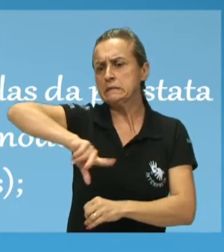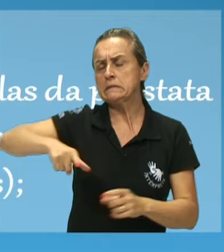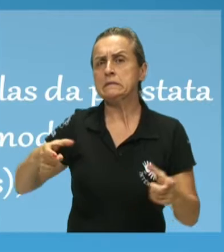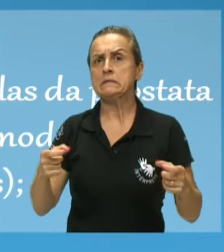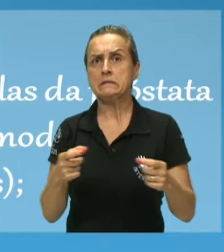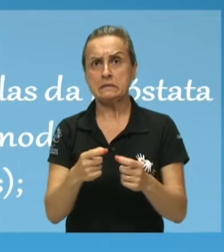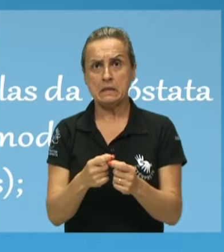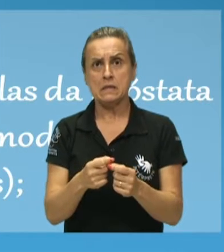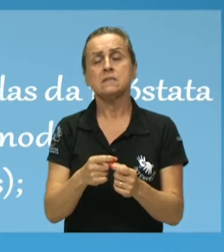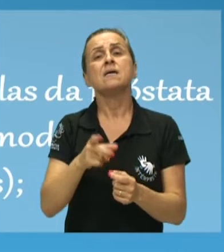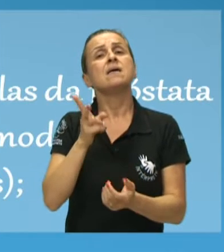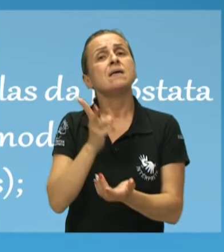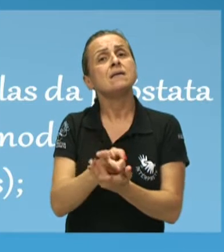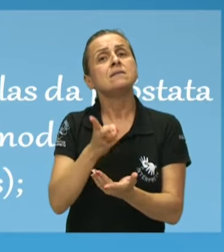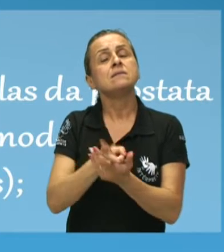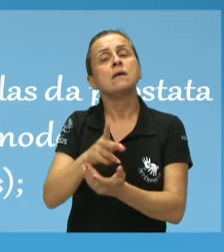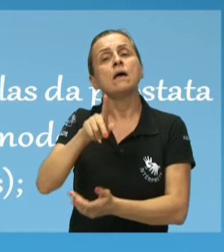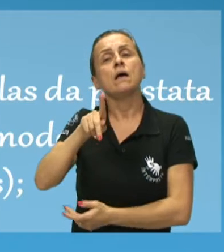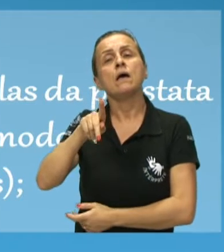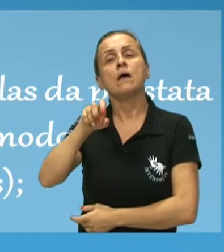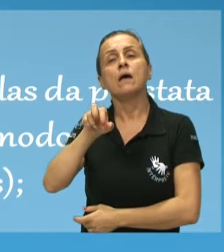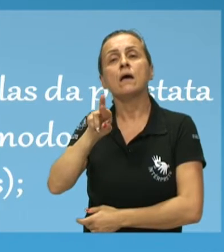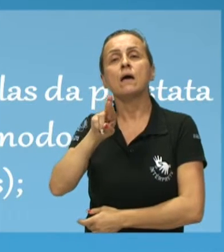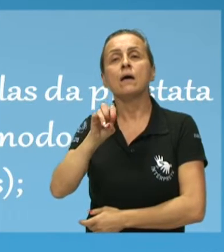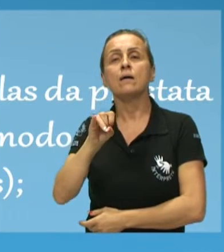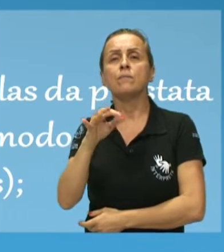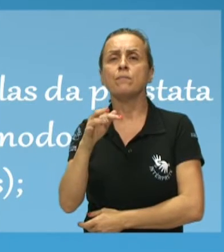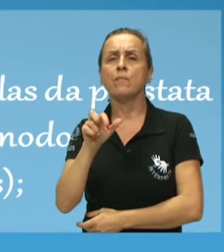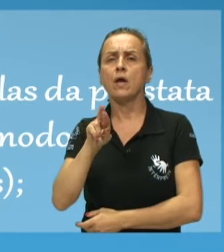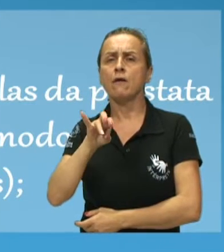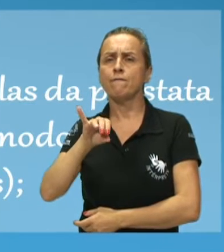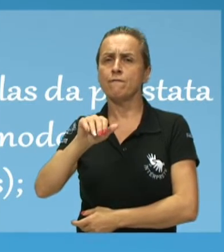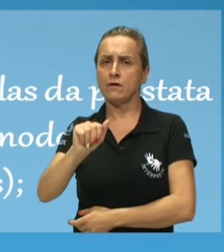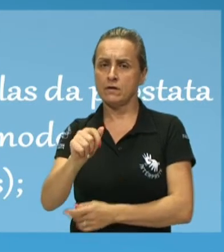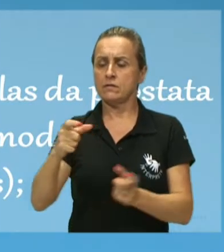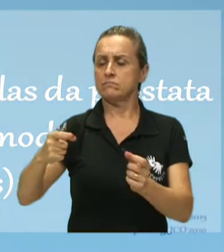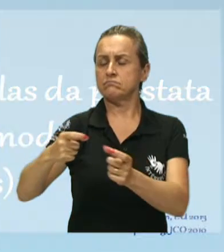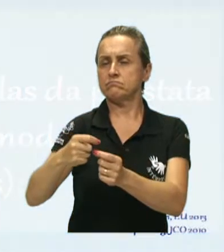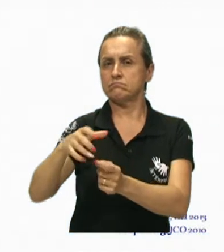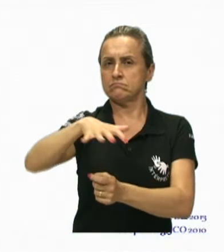na periferia da próstata. Isso não é tão relevante nesse caso. Próximo.